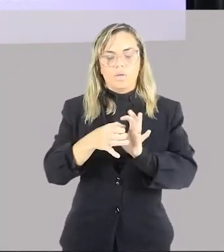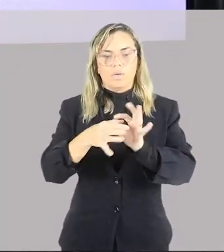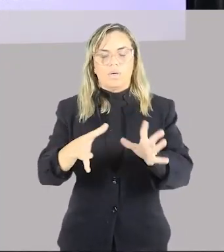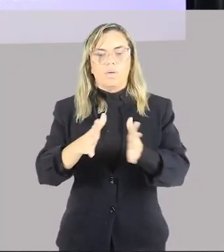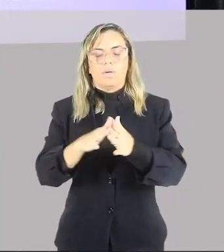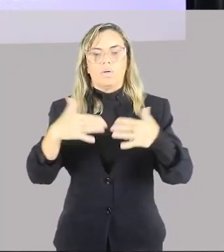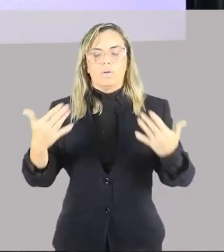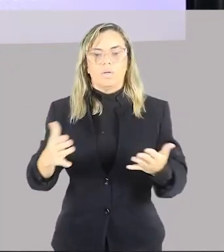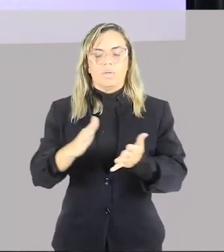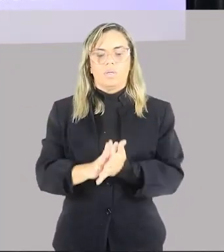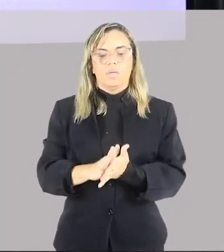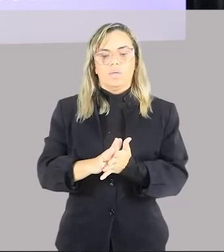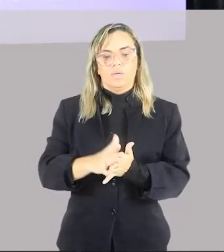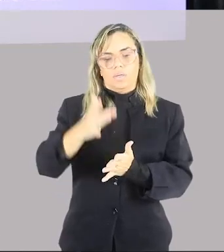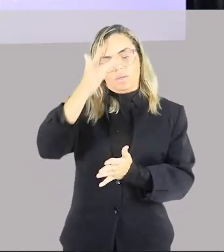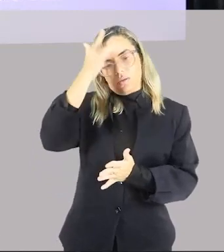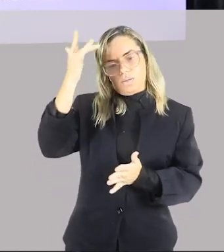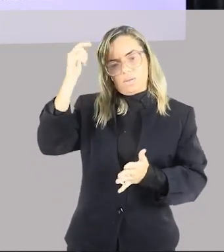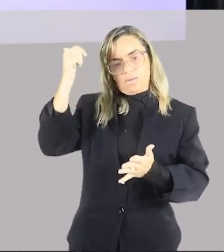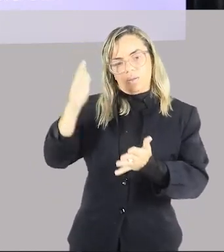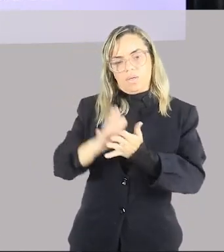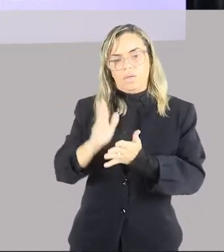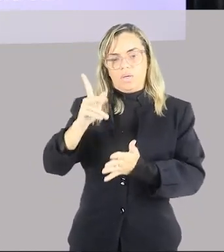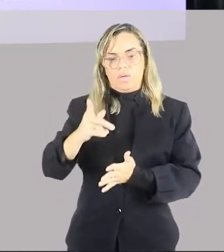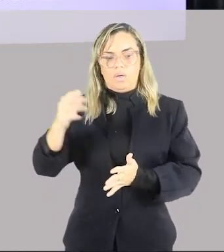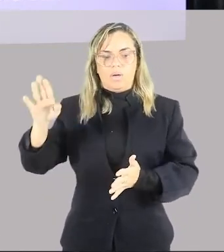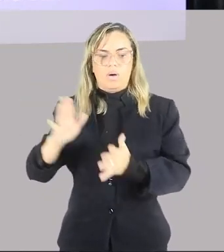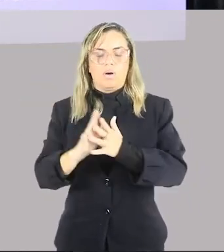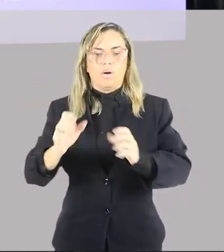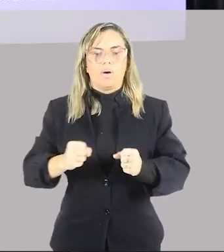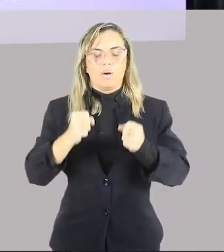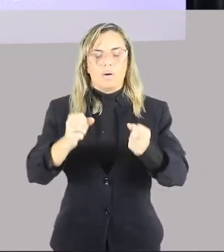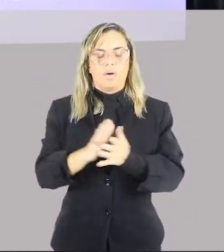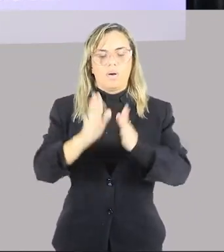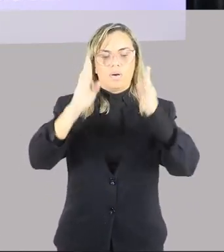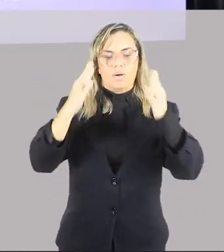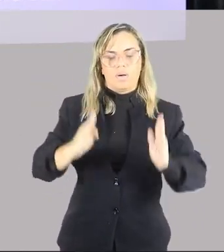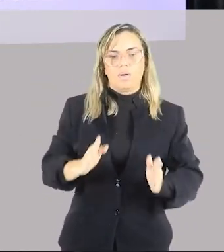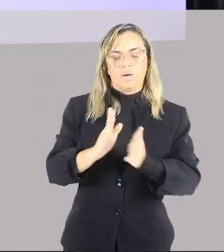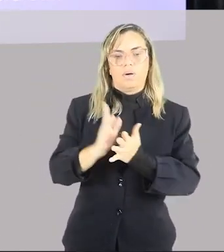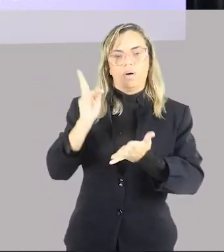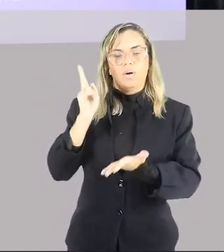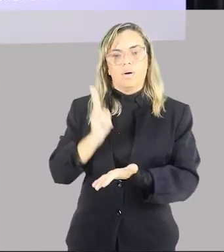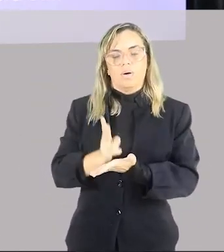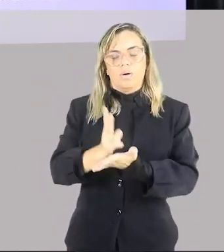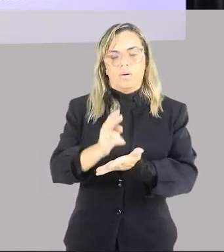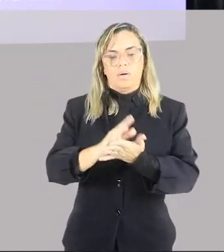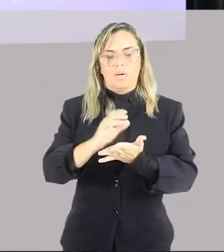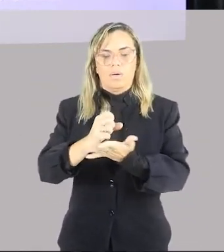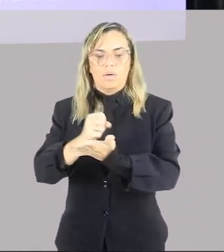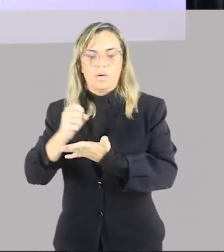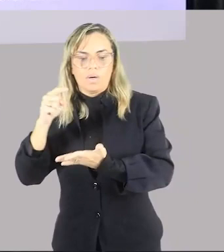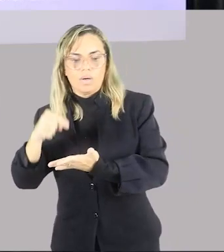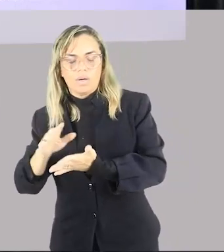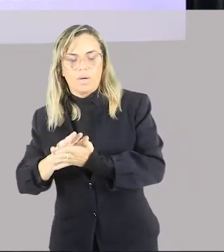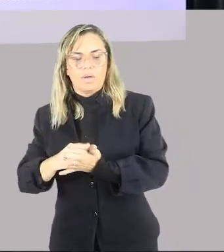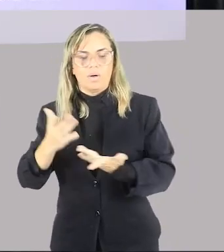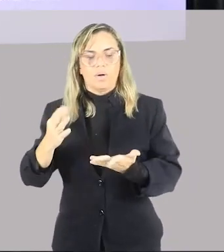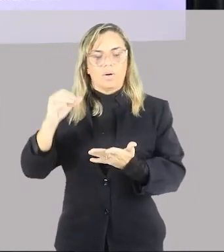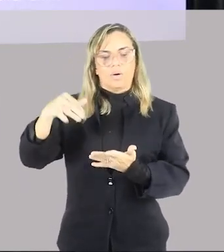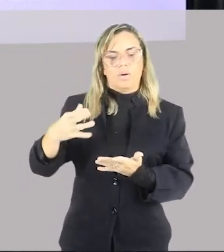maior por parte do agente público para que ele possa analisar. Ele vai analisar sempre com base na conveniência e